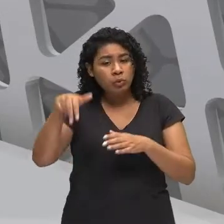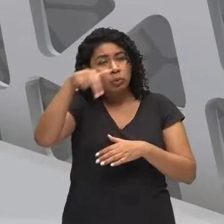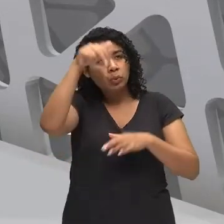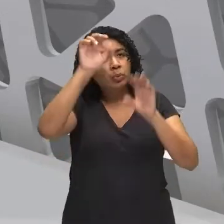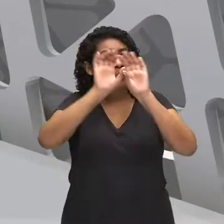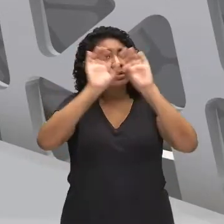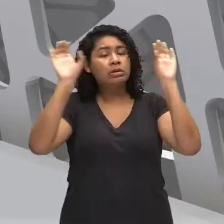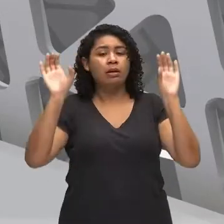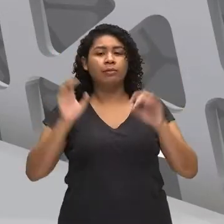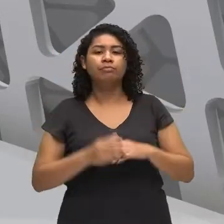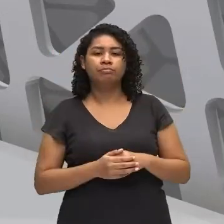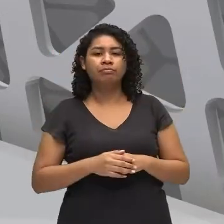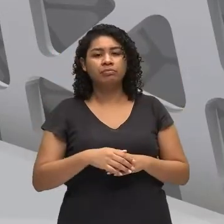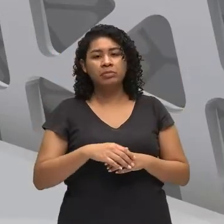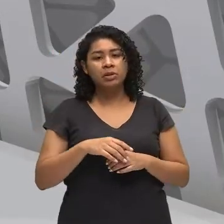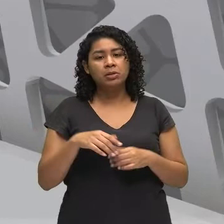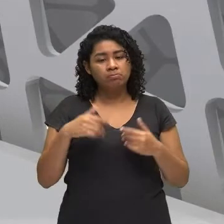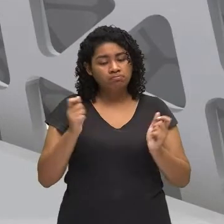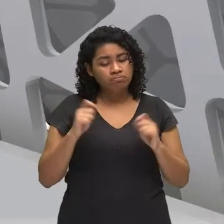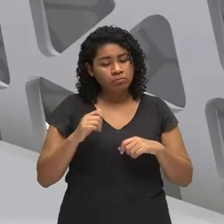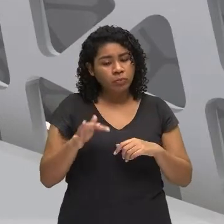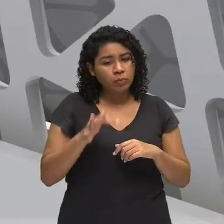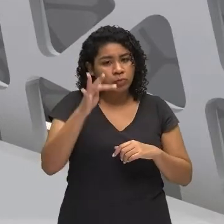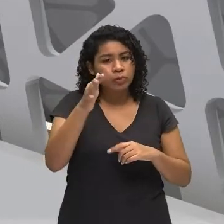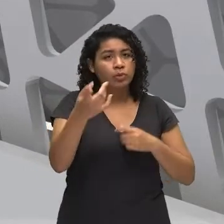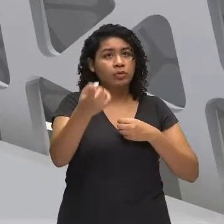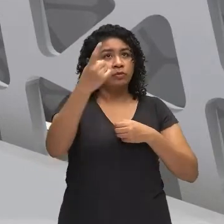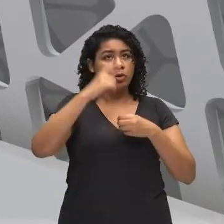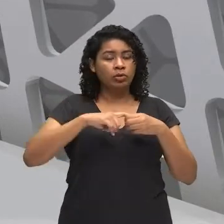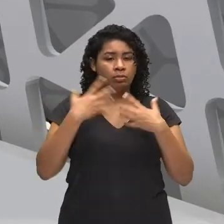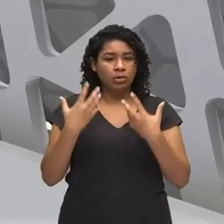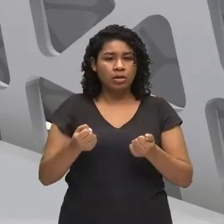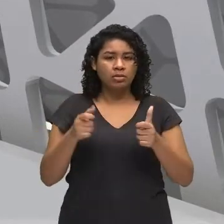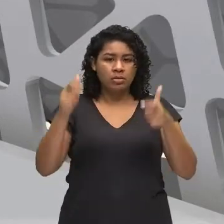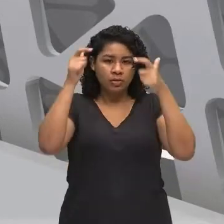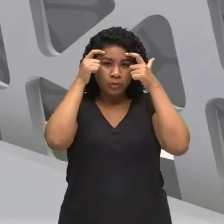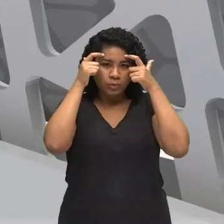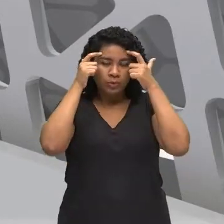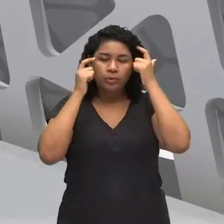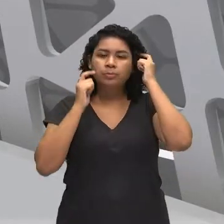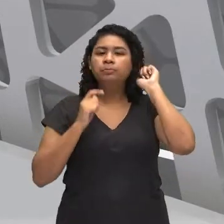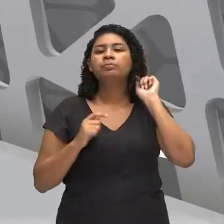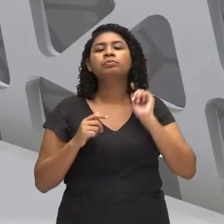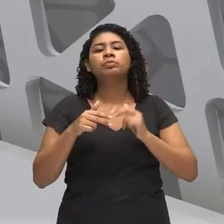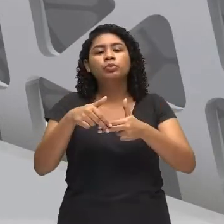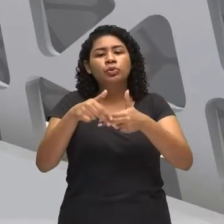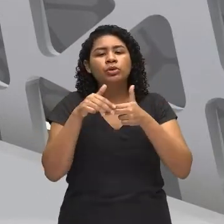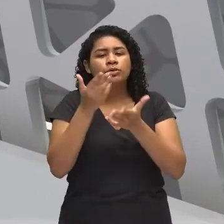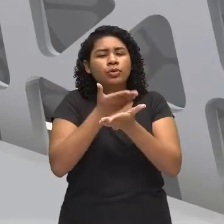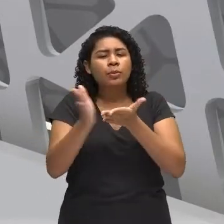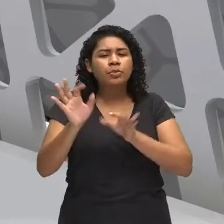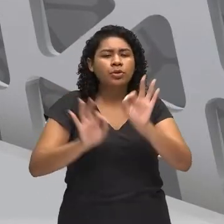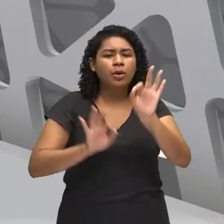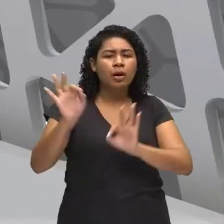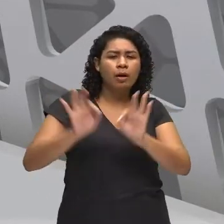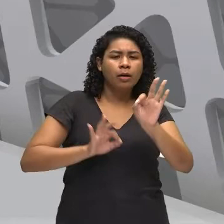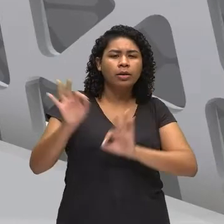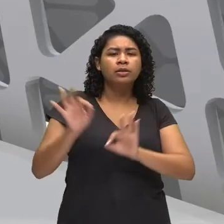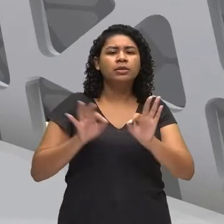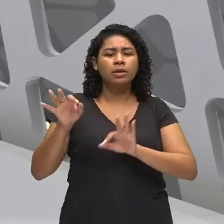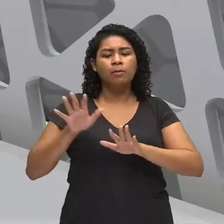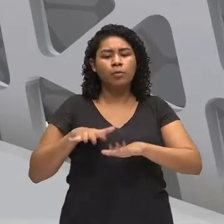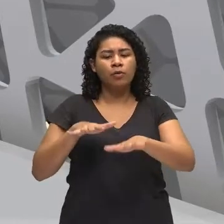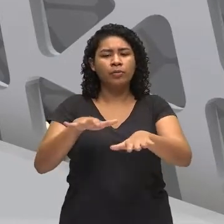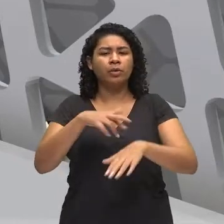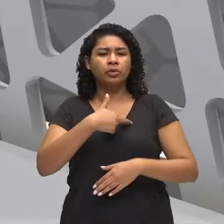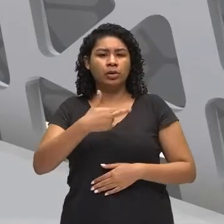algum momento ele iria voltar para reivindicar seu trono. Inclusive, em torno disso, começou-se a organizar ali um movimento religioso chamado